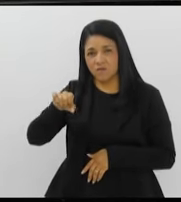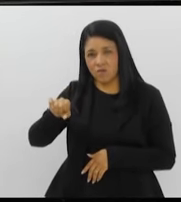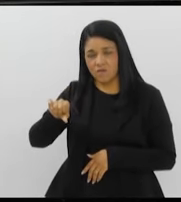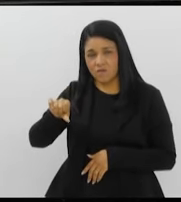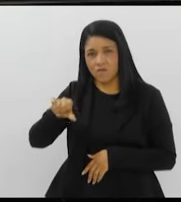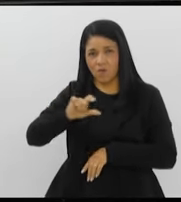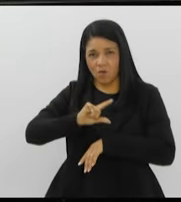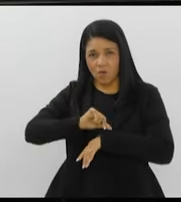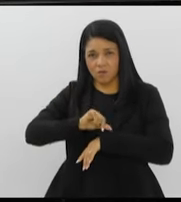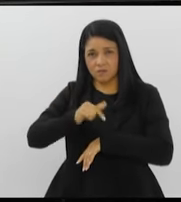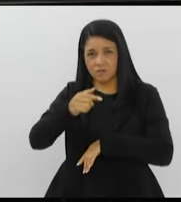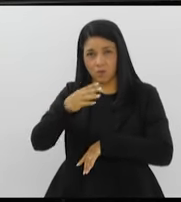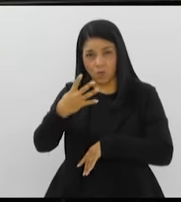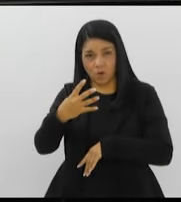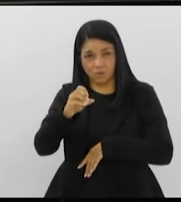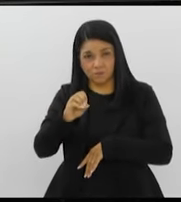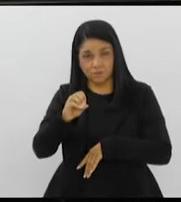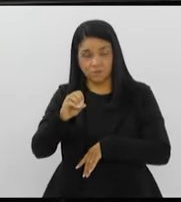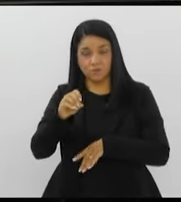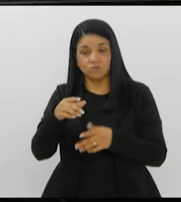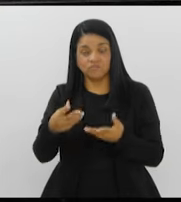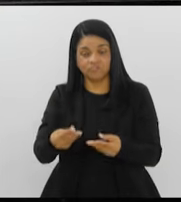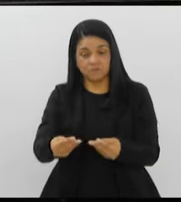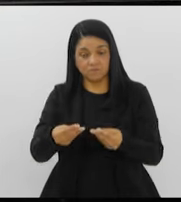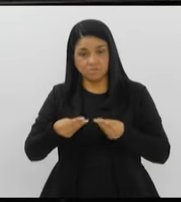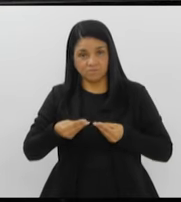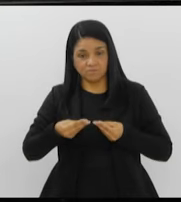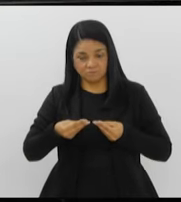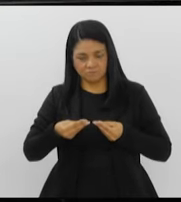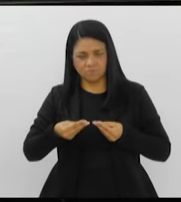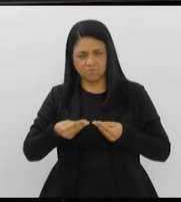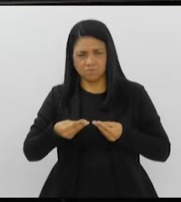aproximadamente, o Supremo Tribunal Federal recebeu esta petição.